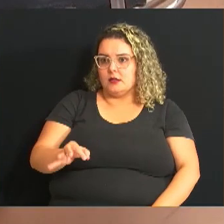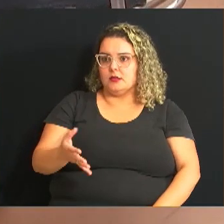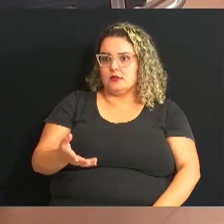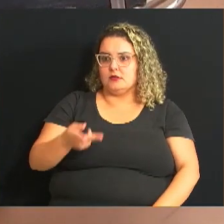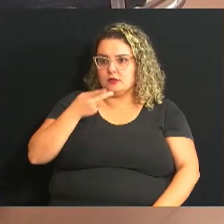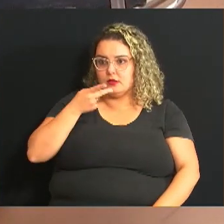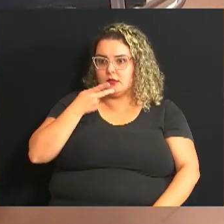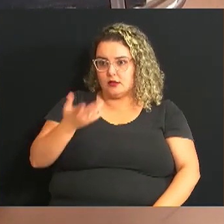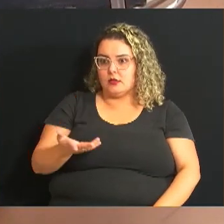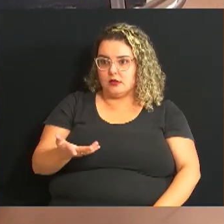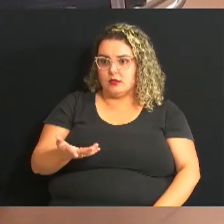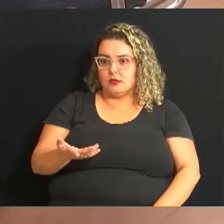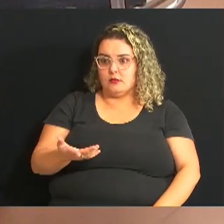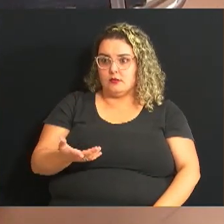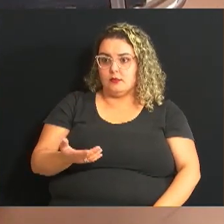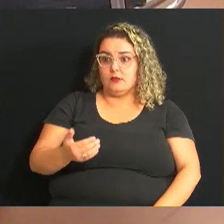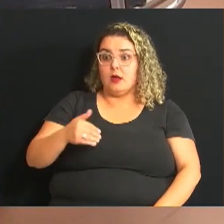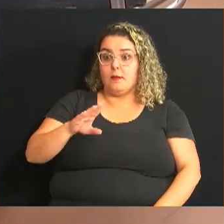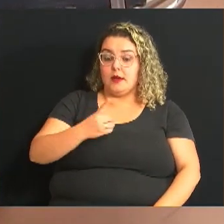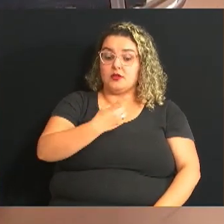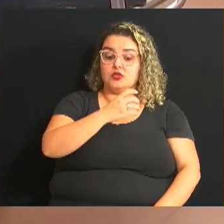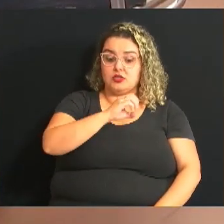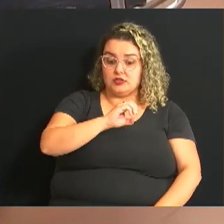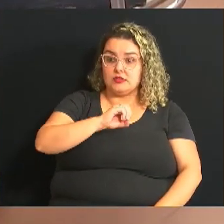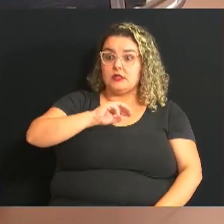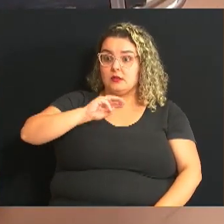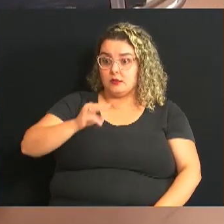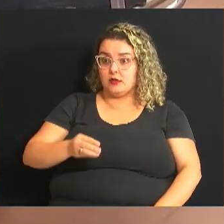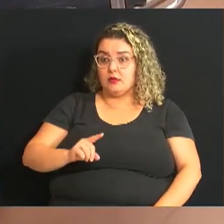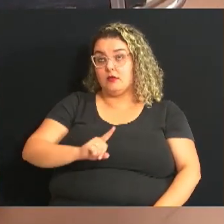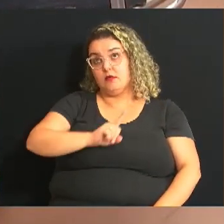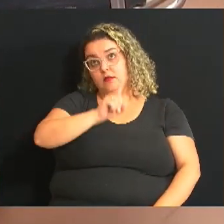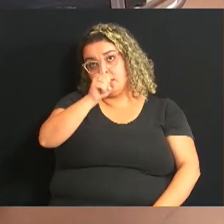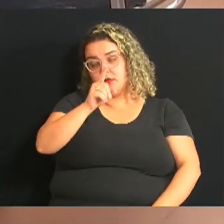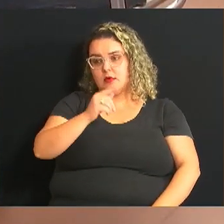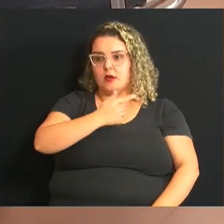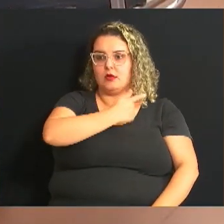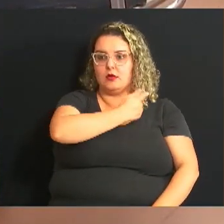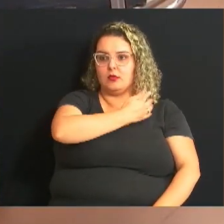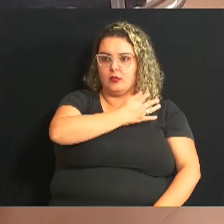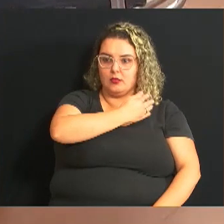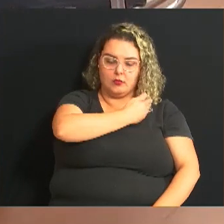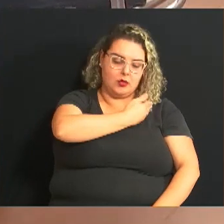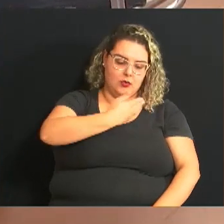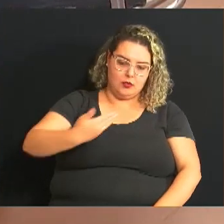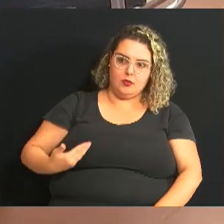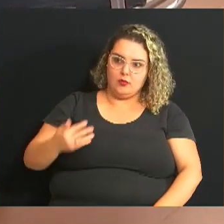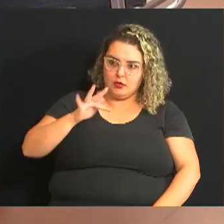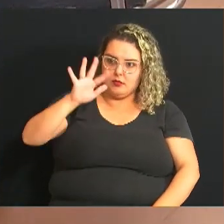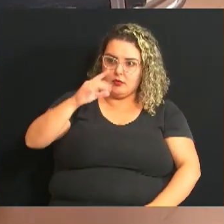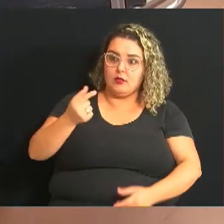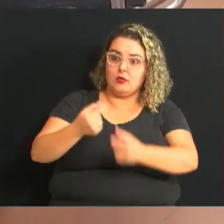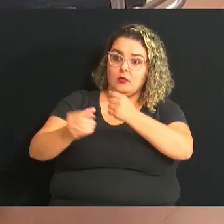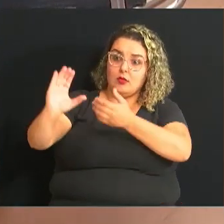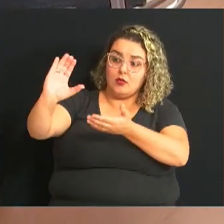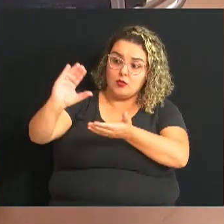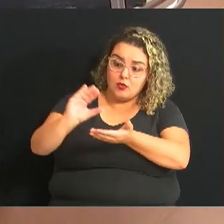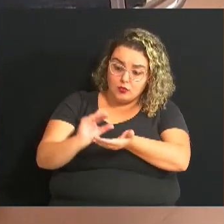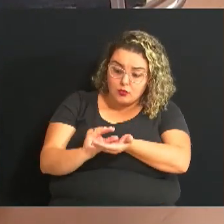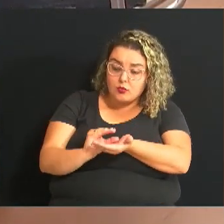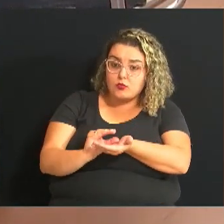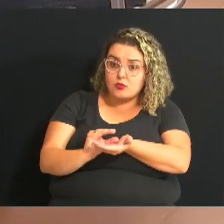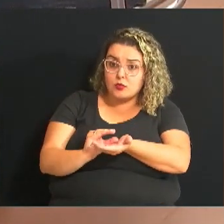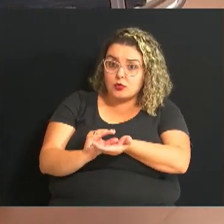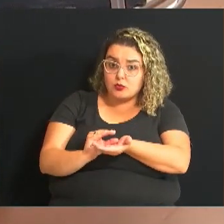falado. Esses mais de 100 milhões vão para o governo federal, volta muito pouco para Campinas, sendo